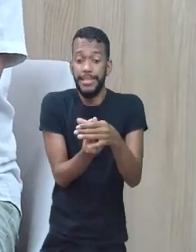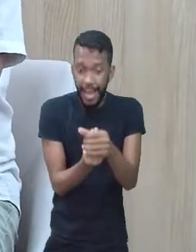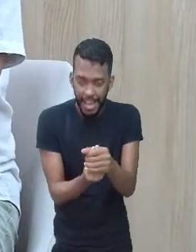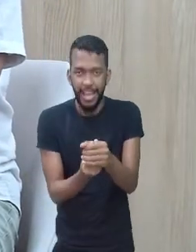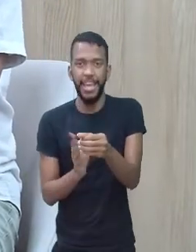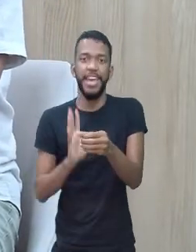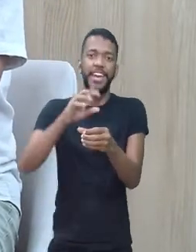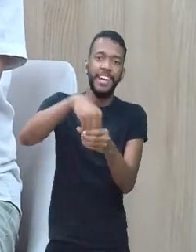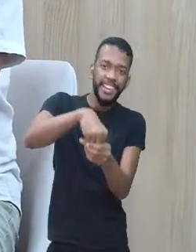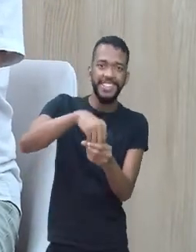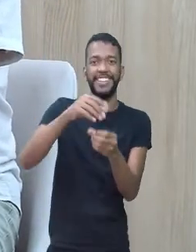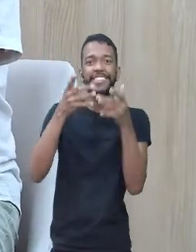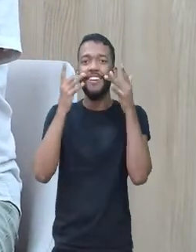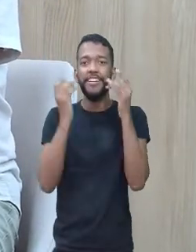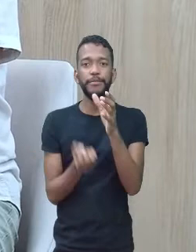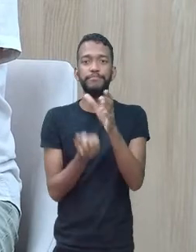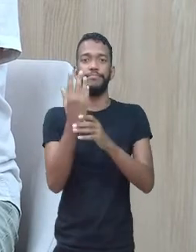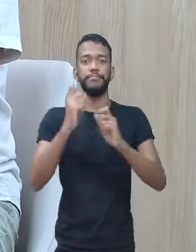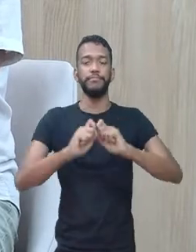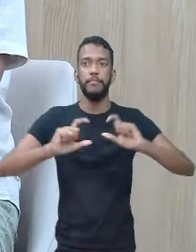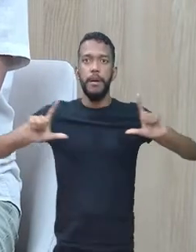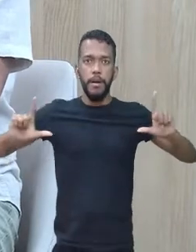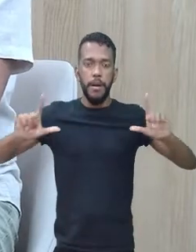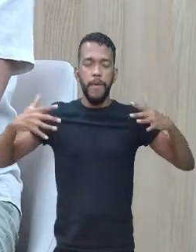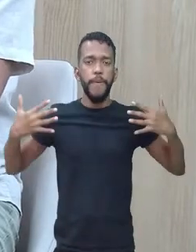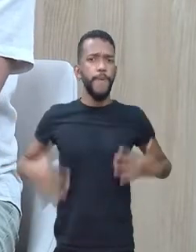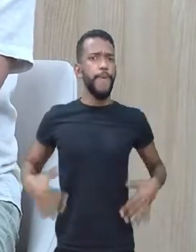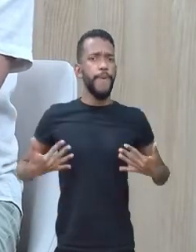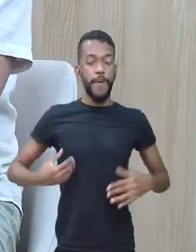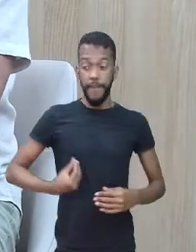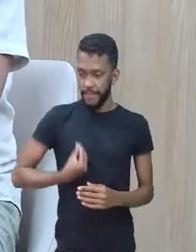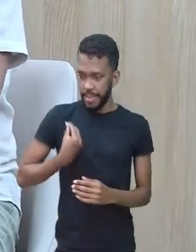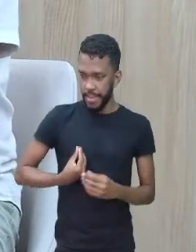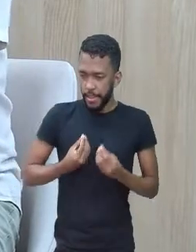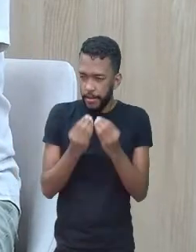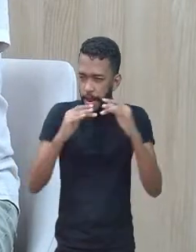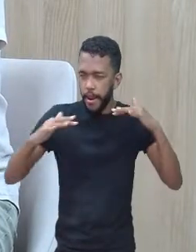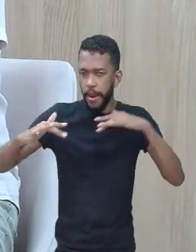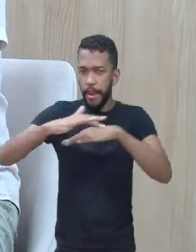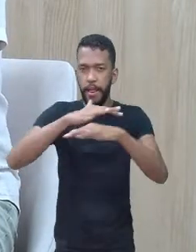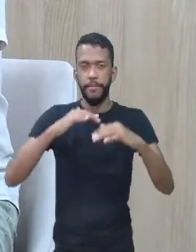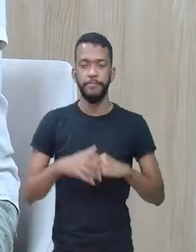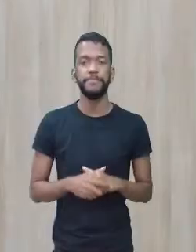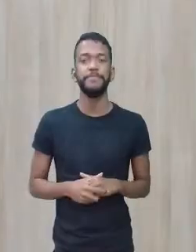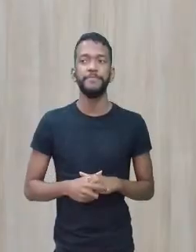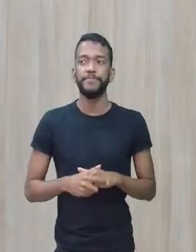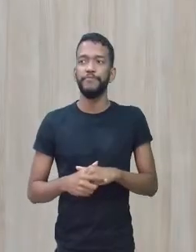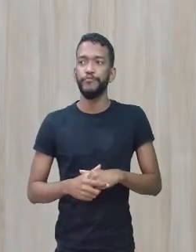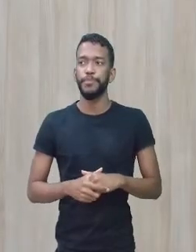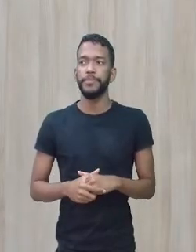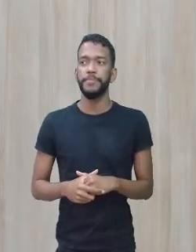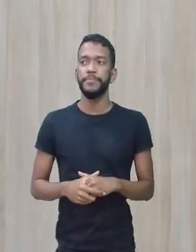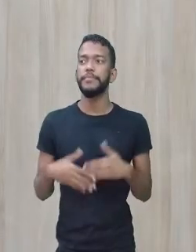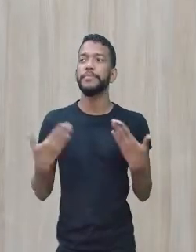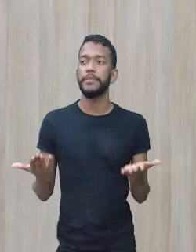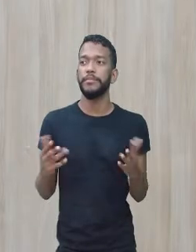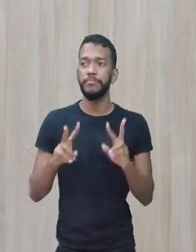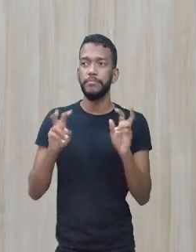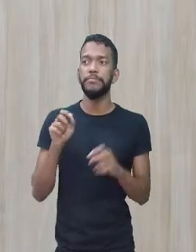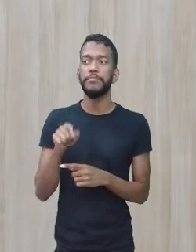para que essa obra ganhe vida, né, para que ela saia do papel. Ok. Então, nesse sentido,